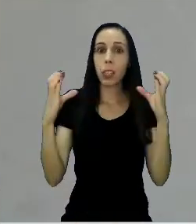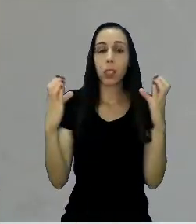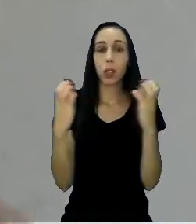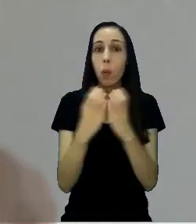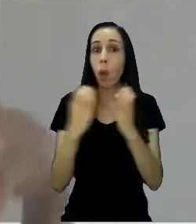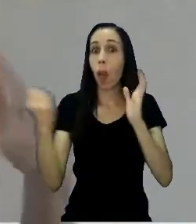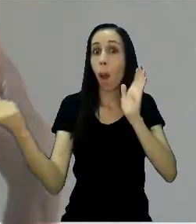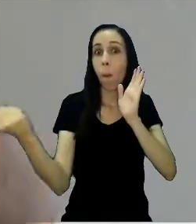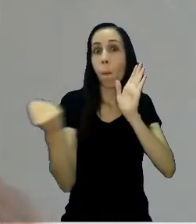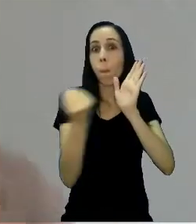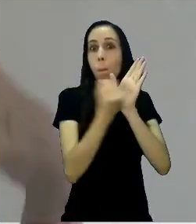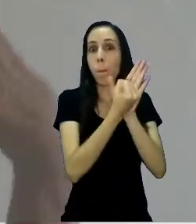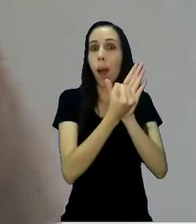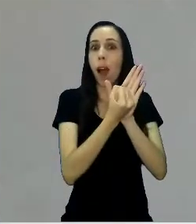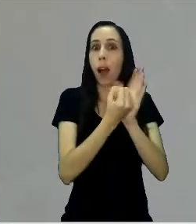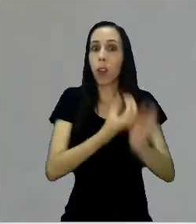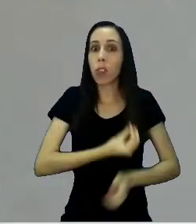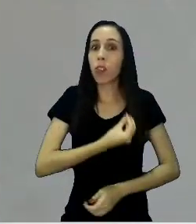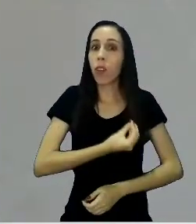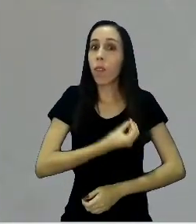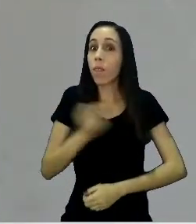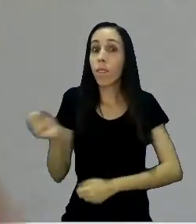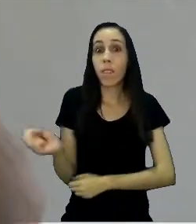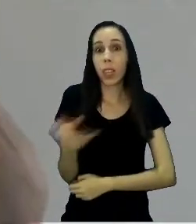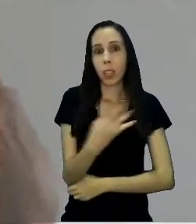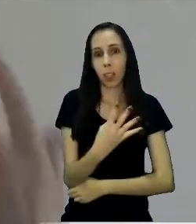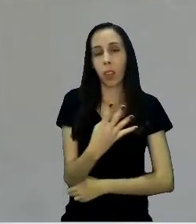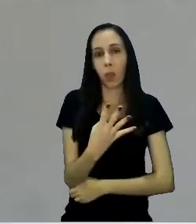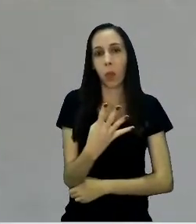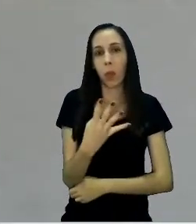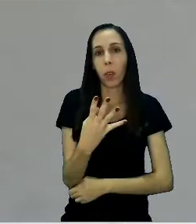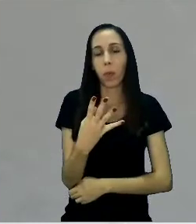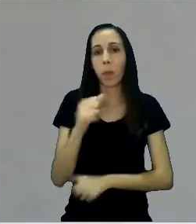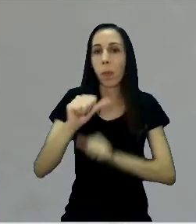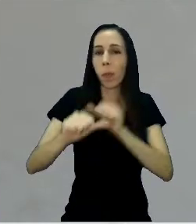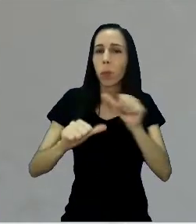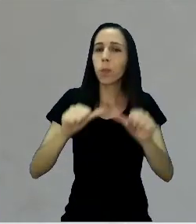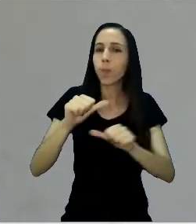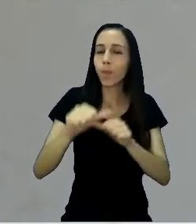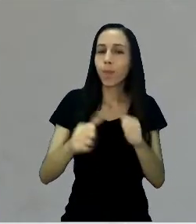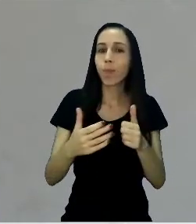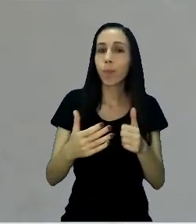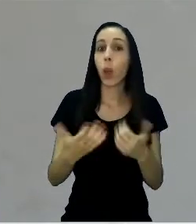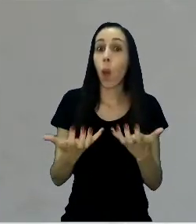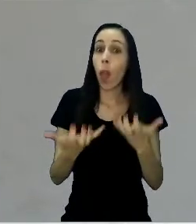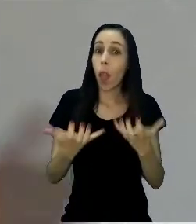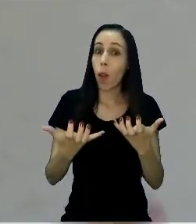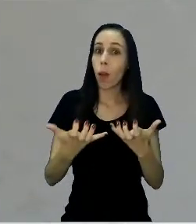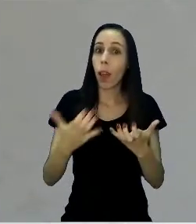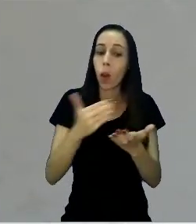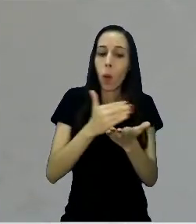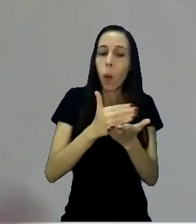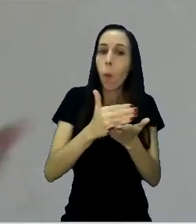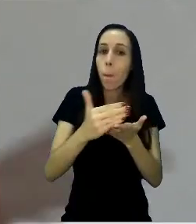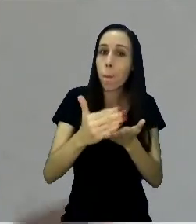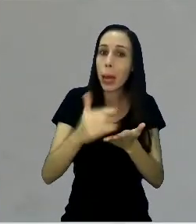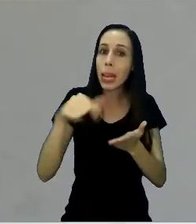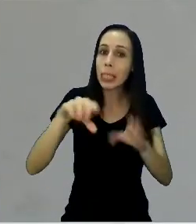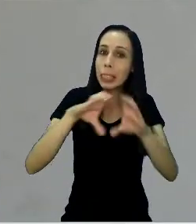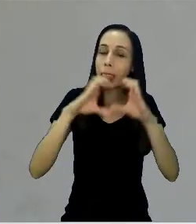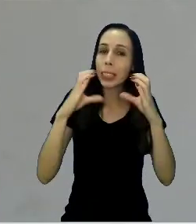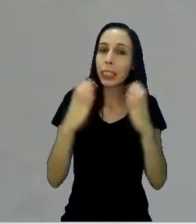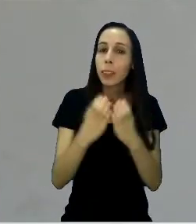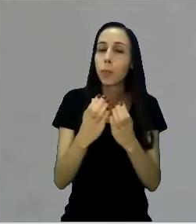congresso será como um marco de vida nova. Então, eu já quero começar